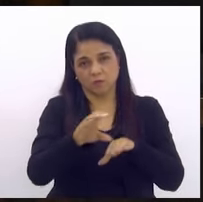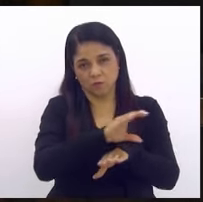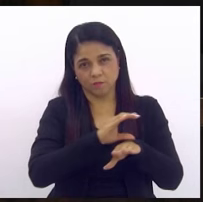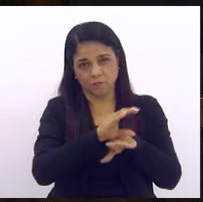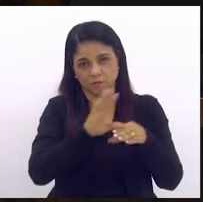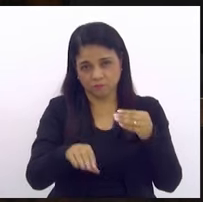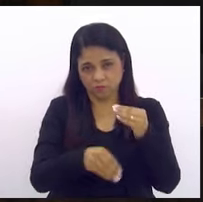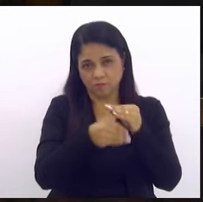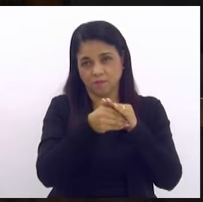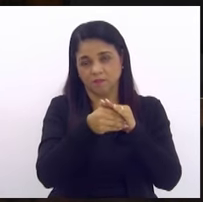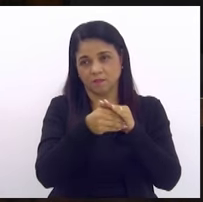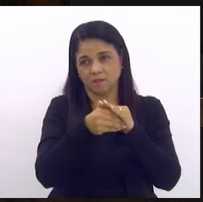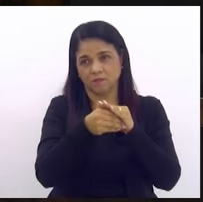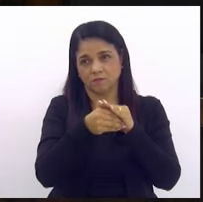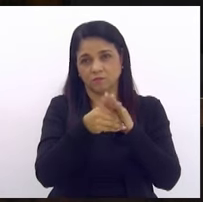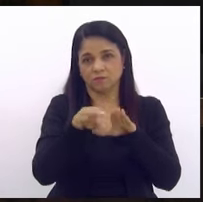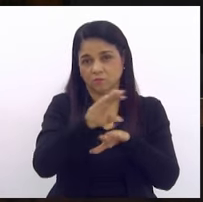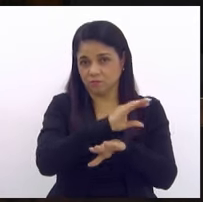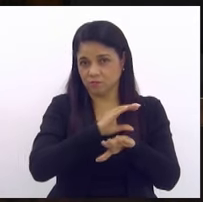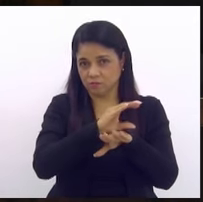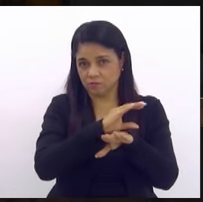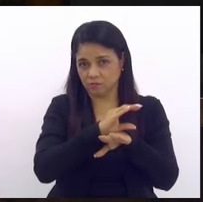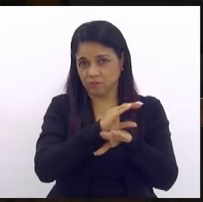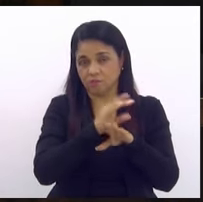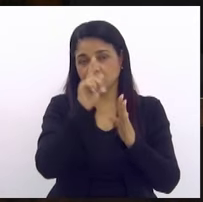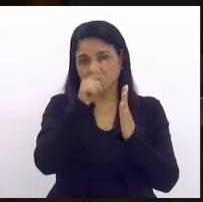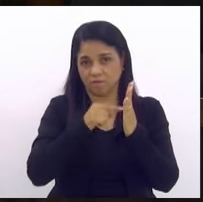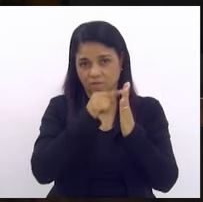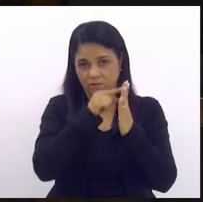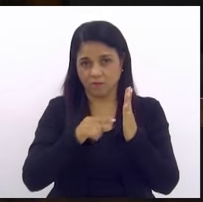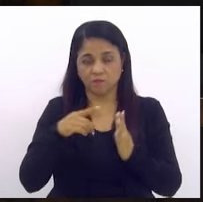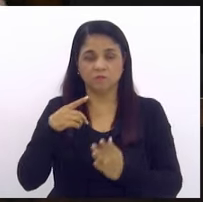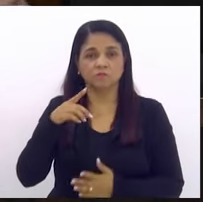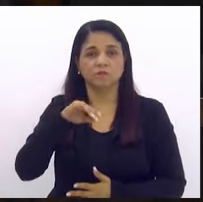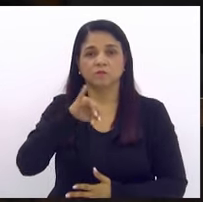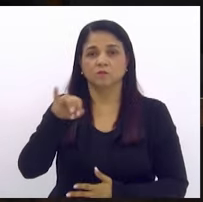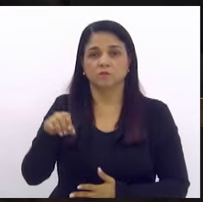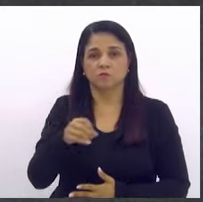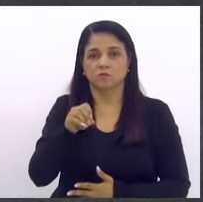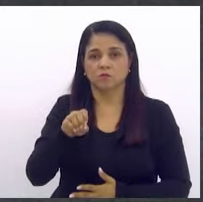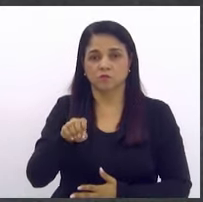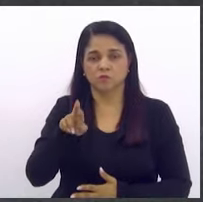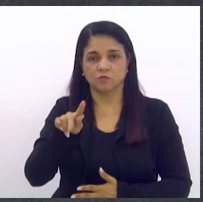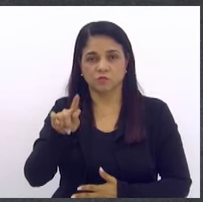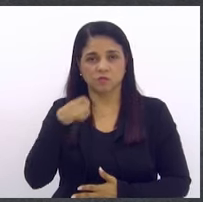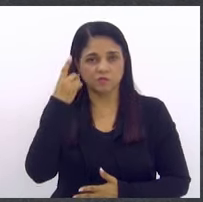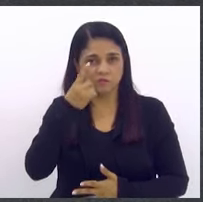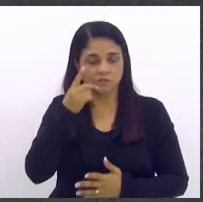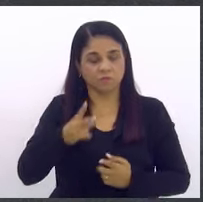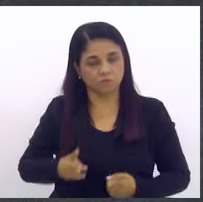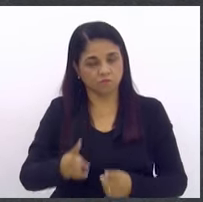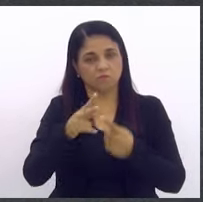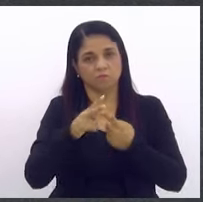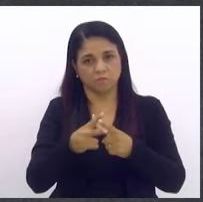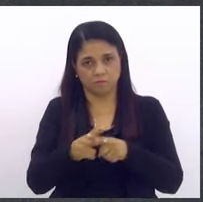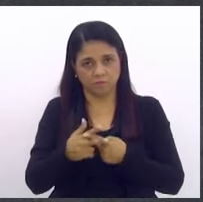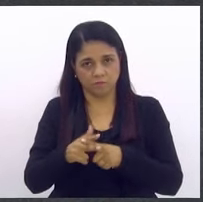Comissão de Emendas Constitucionais e Vetos, deputado Jorge Felipe Neto. Parecer é pela manutenção,